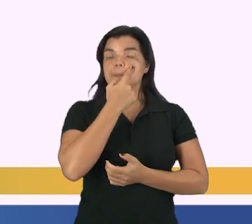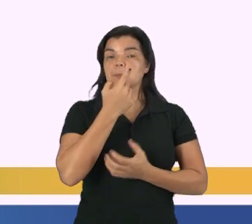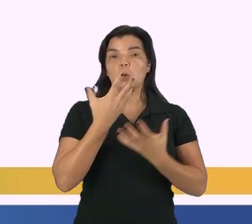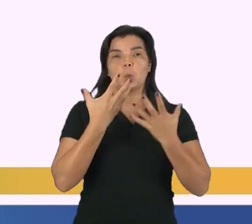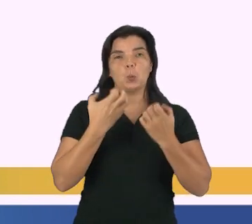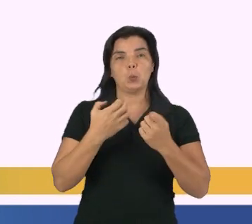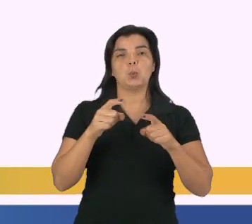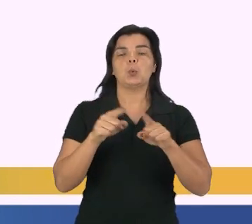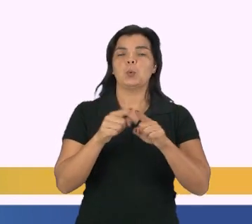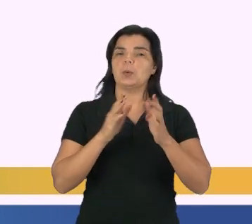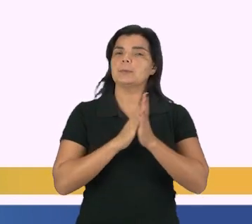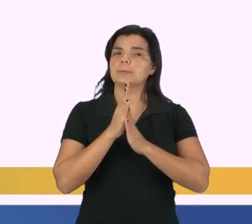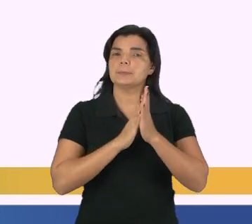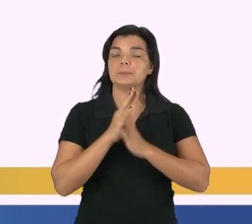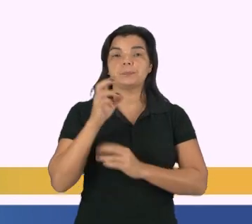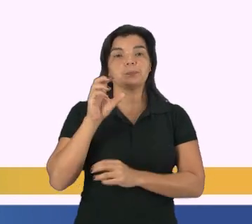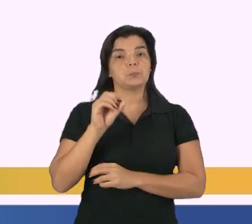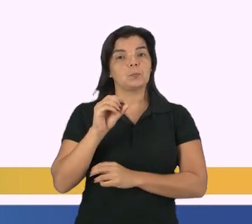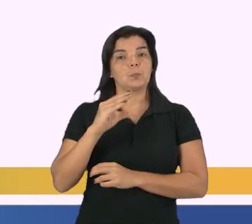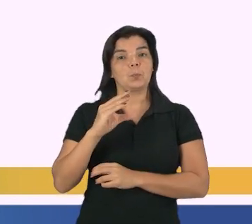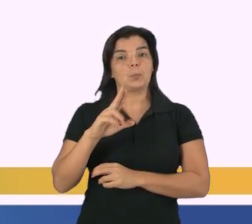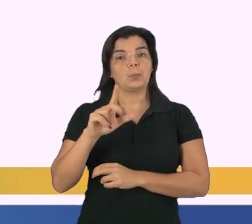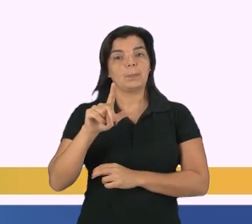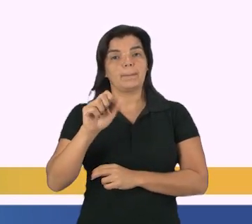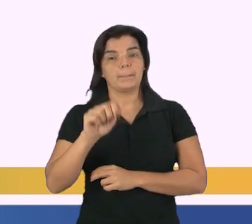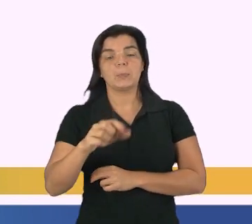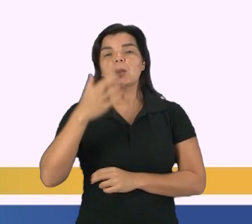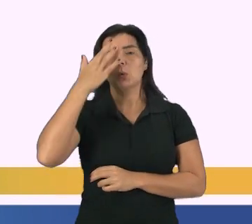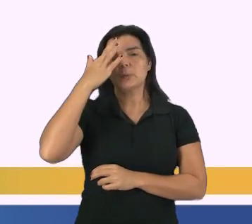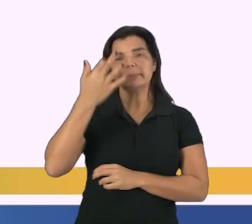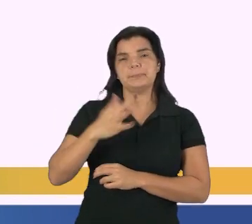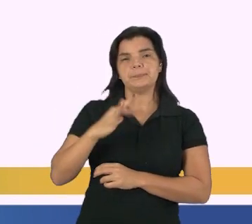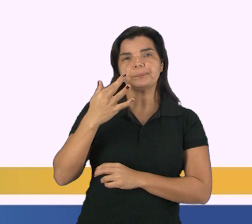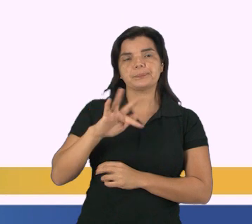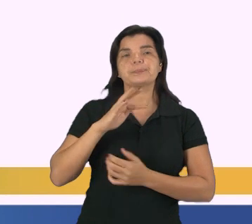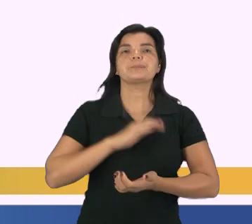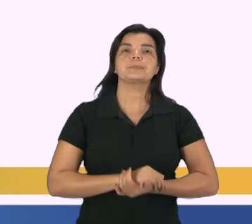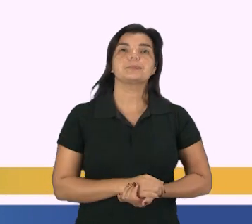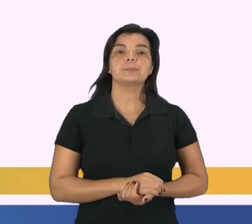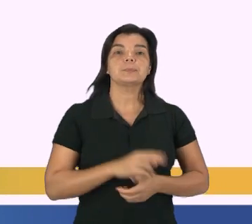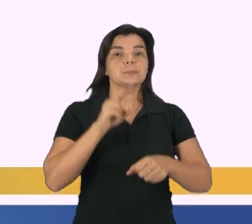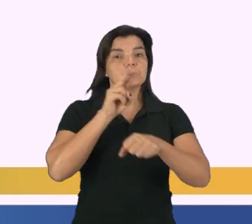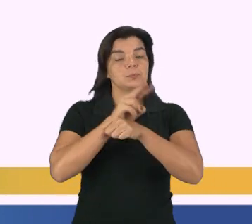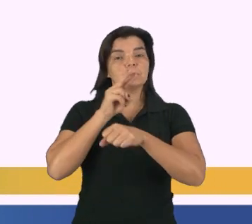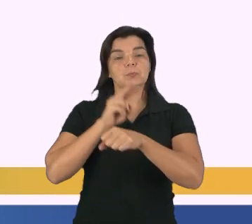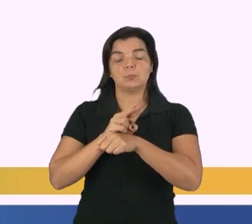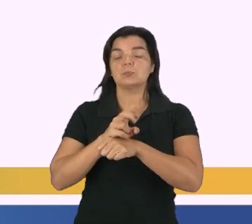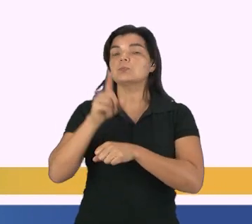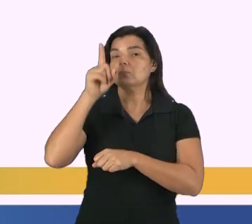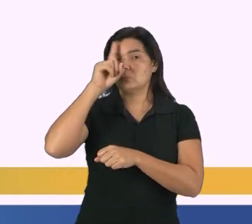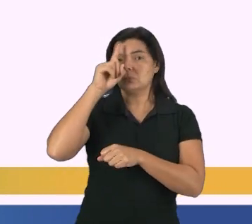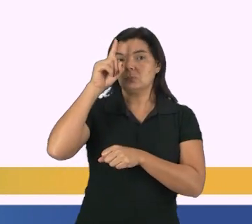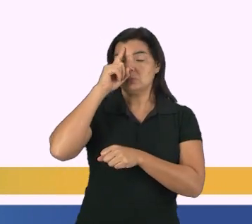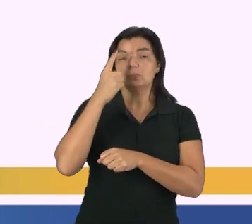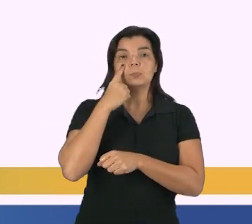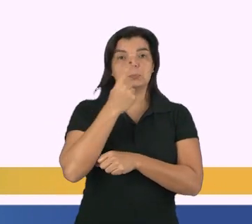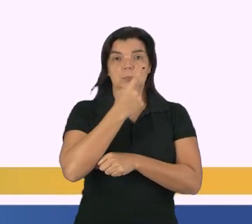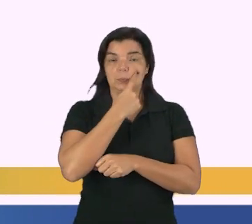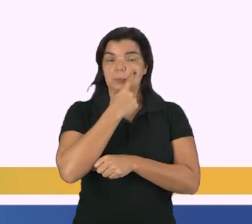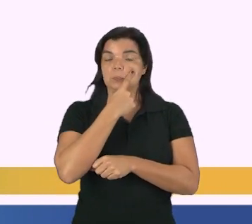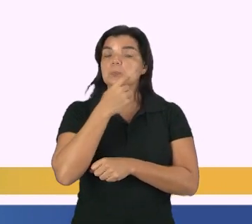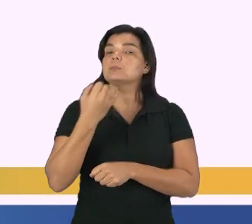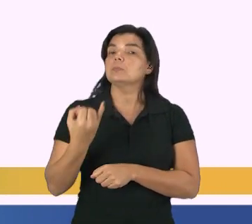seco, fadiga ocular e dores de cabeça. Os cuidados diários com os olhos